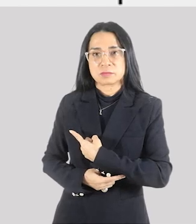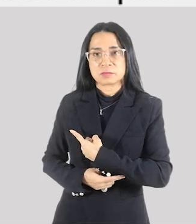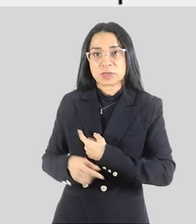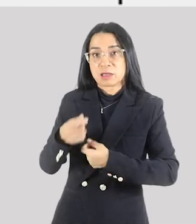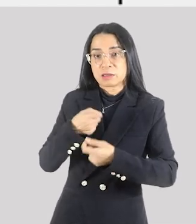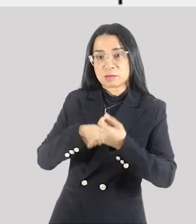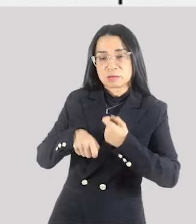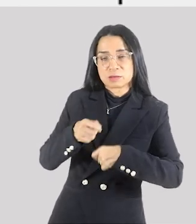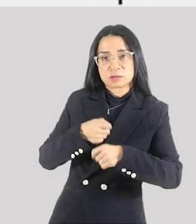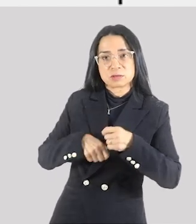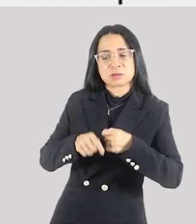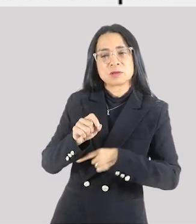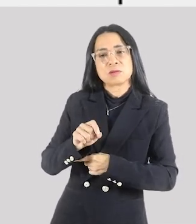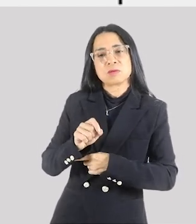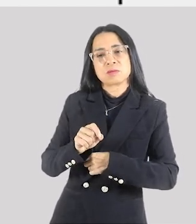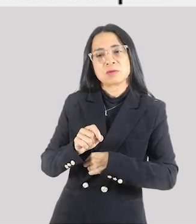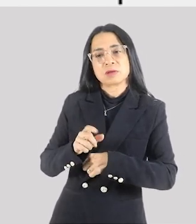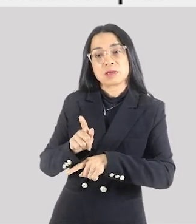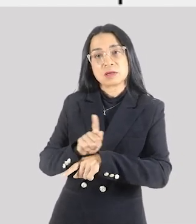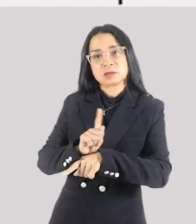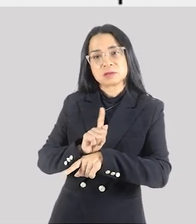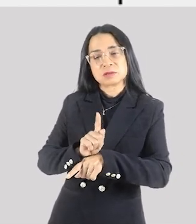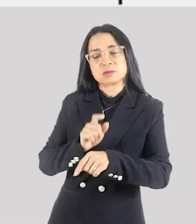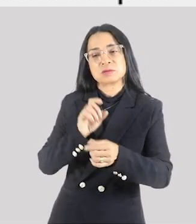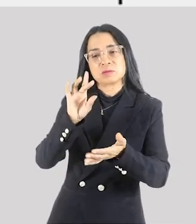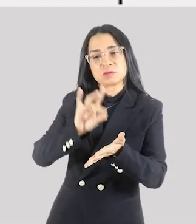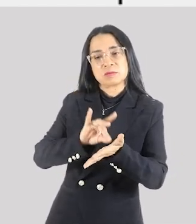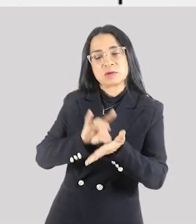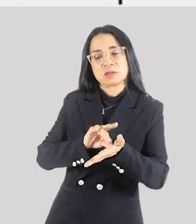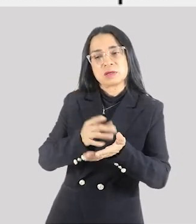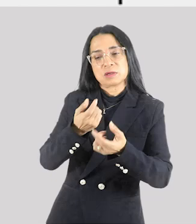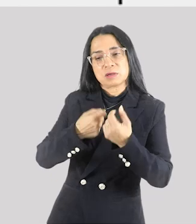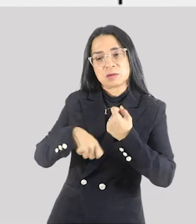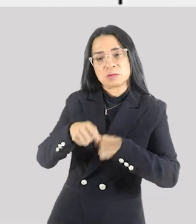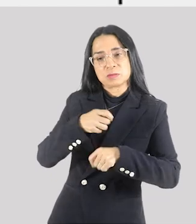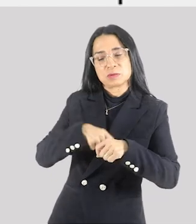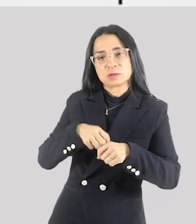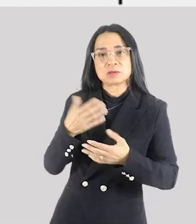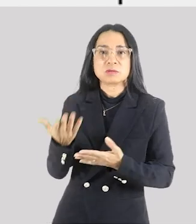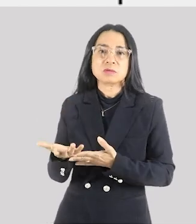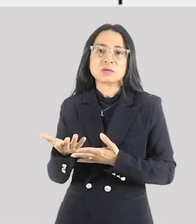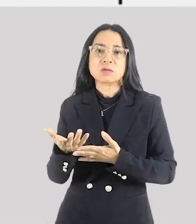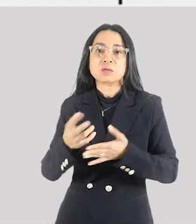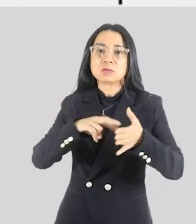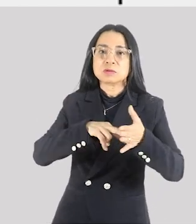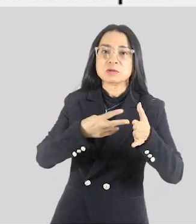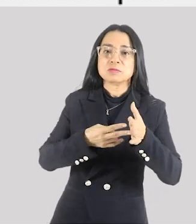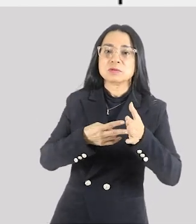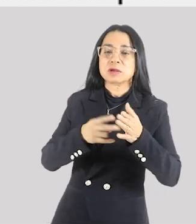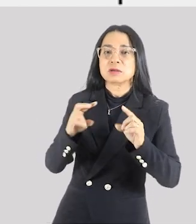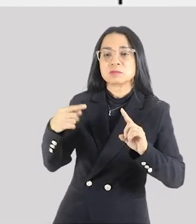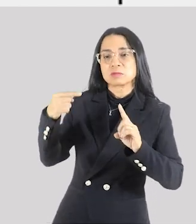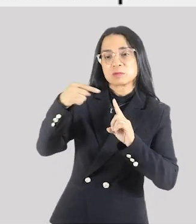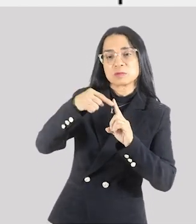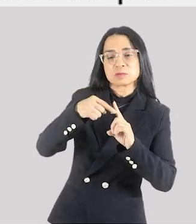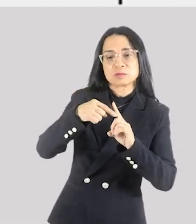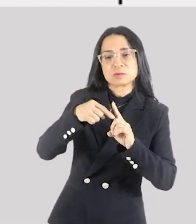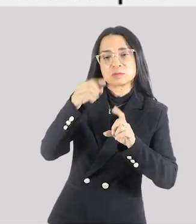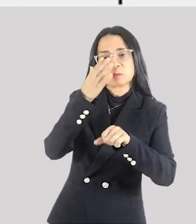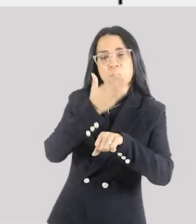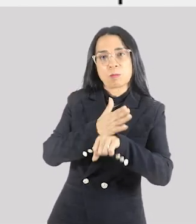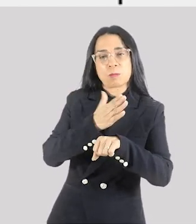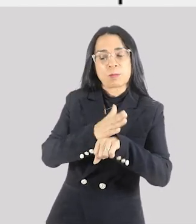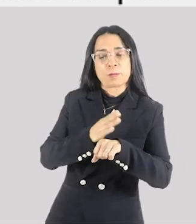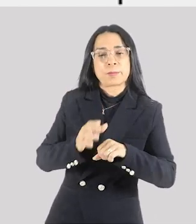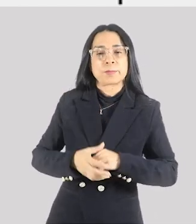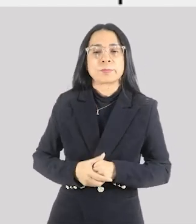gestão, essa gestão é, na verdade, a administração enquanto sentido objetivo, são as atividades,